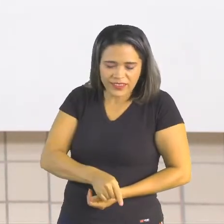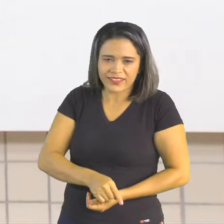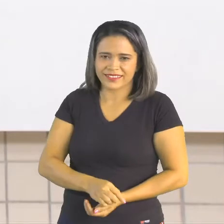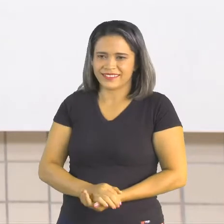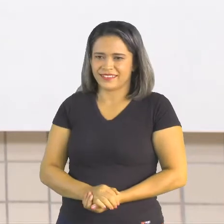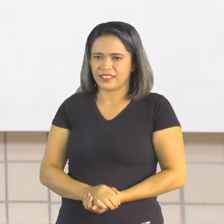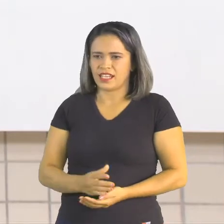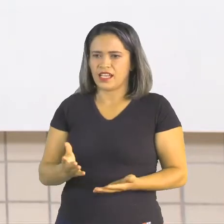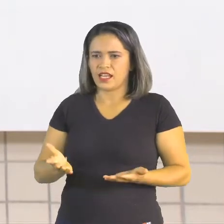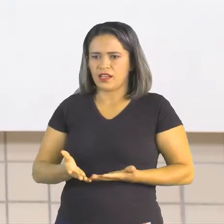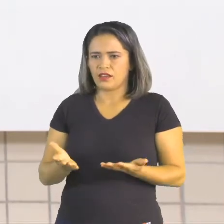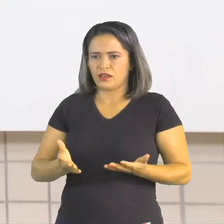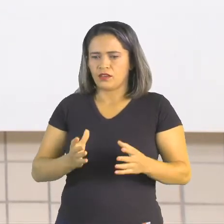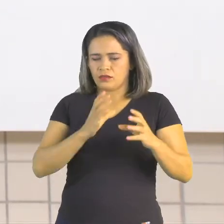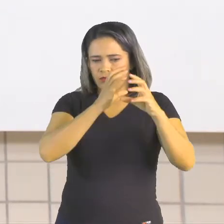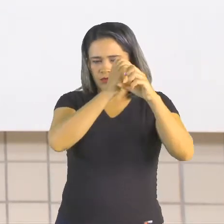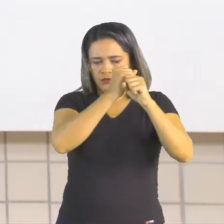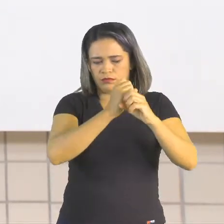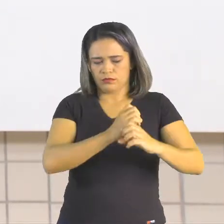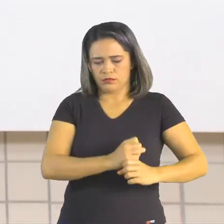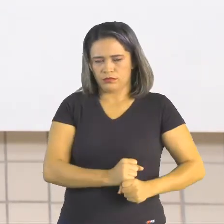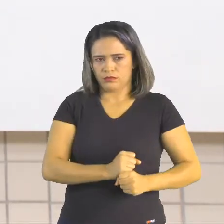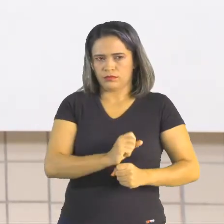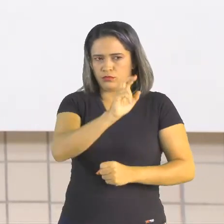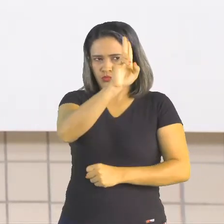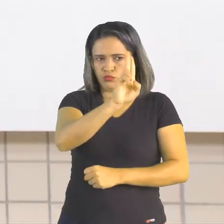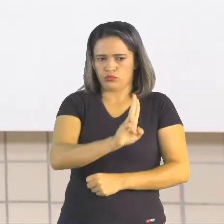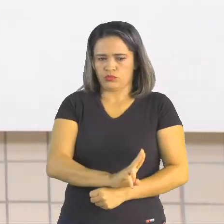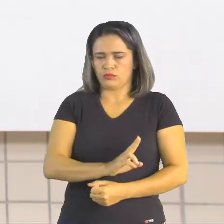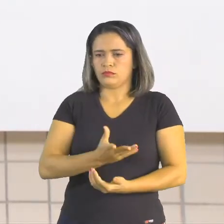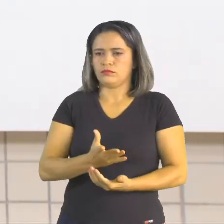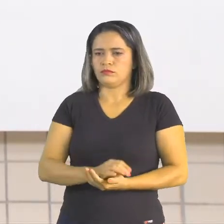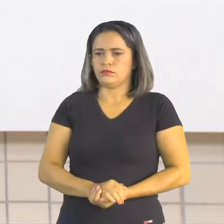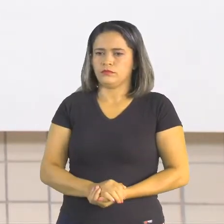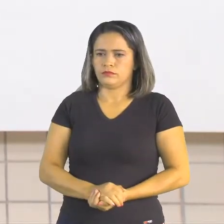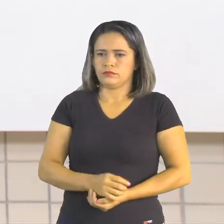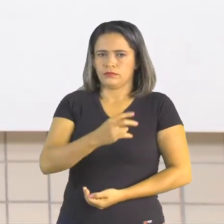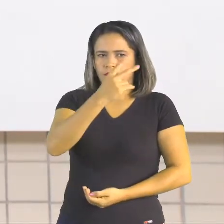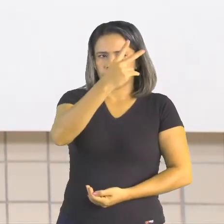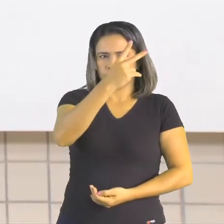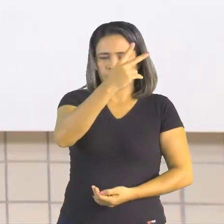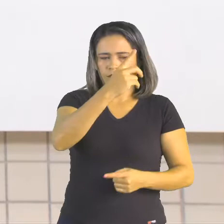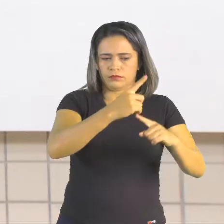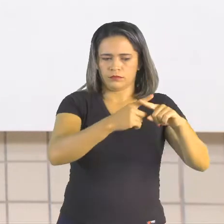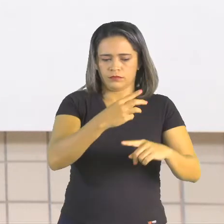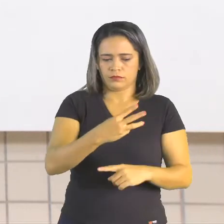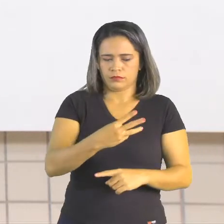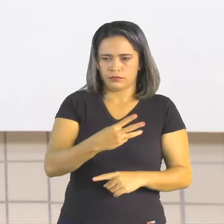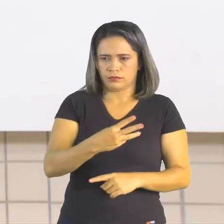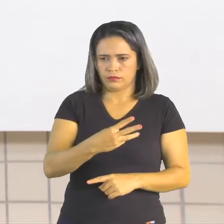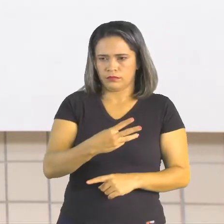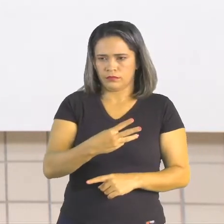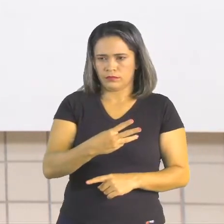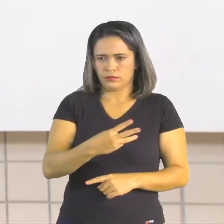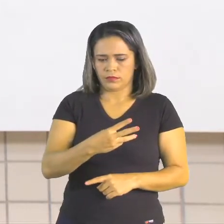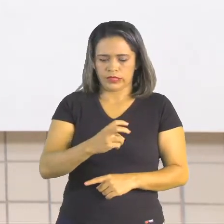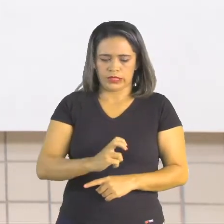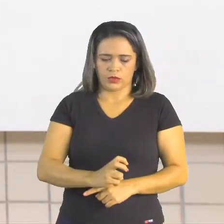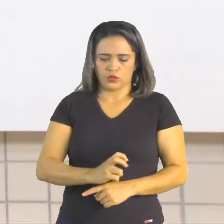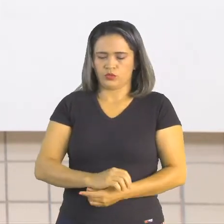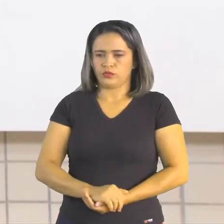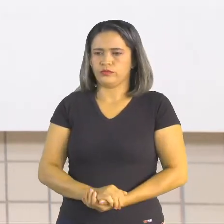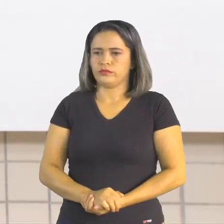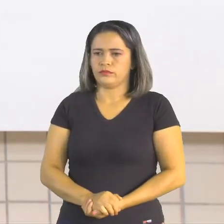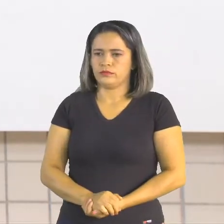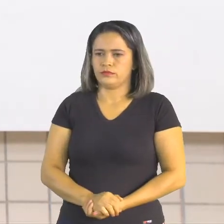eu vou somar as minhas unidades. Quem eu tenho na unidade? 2 e 3. 2 mais 3, 5.